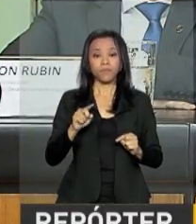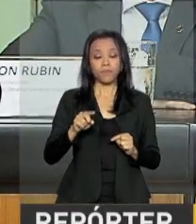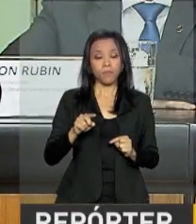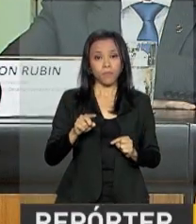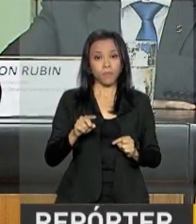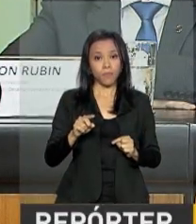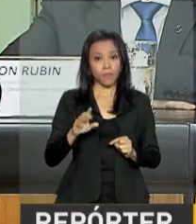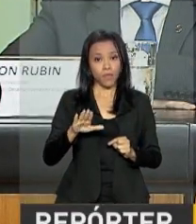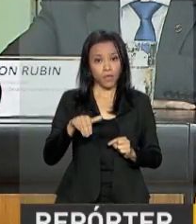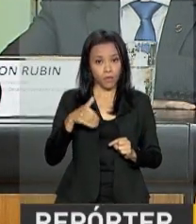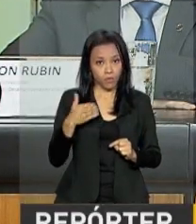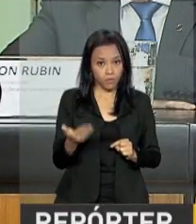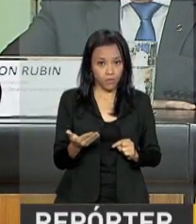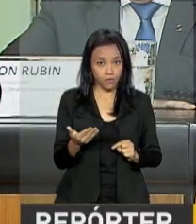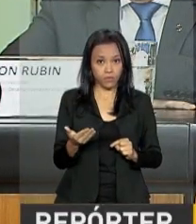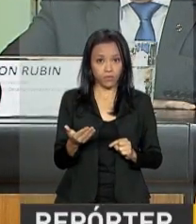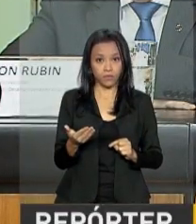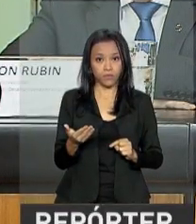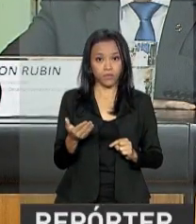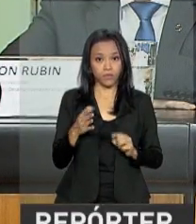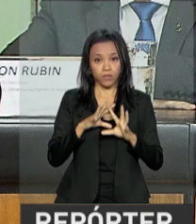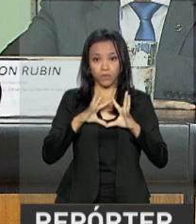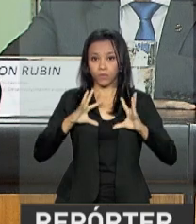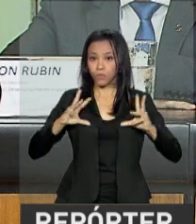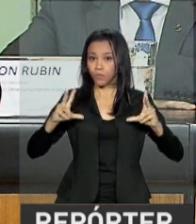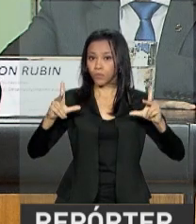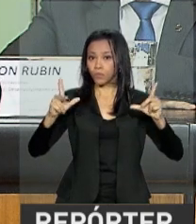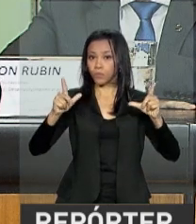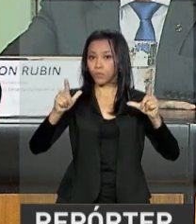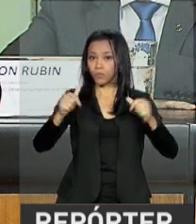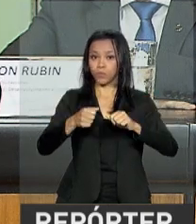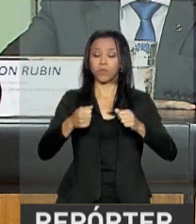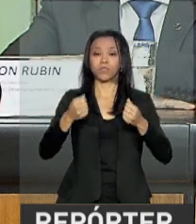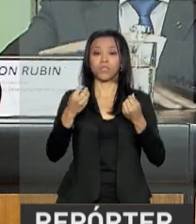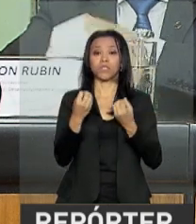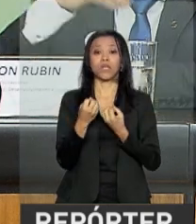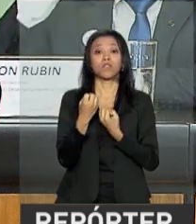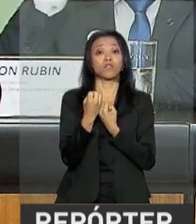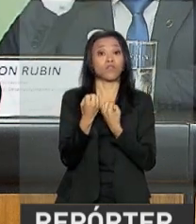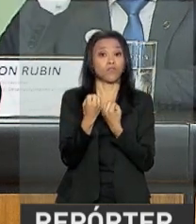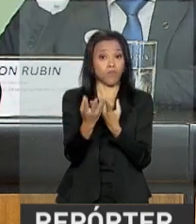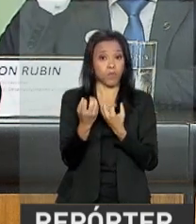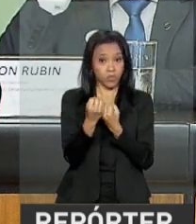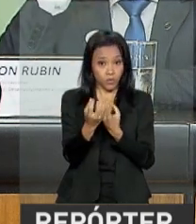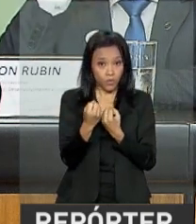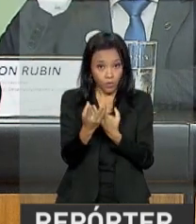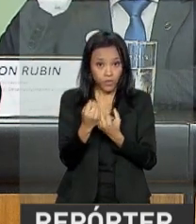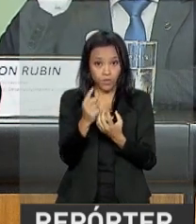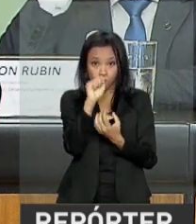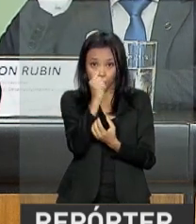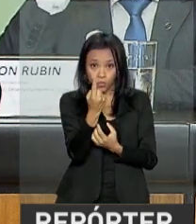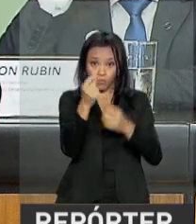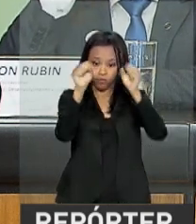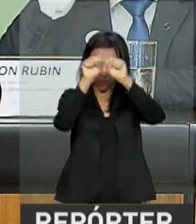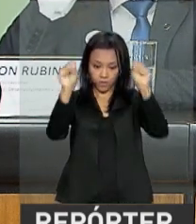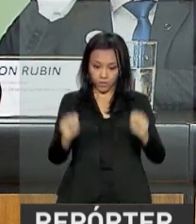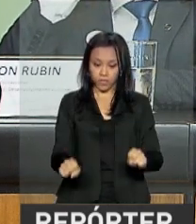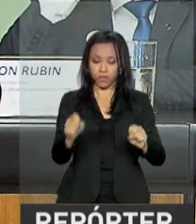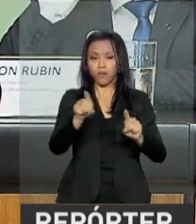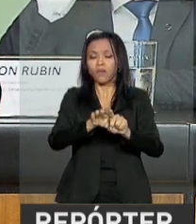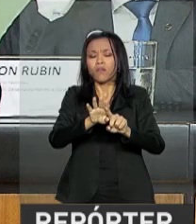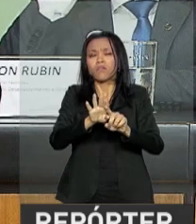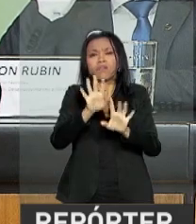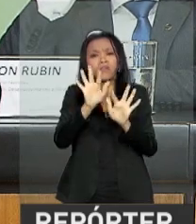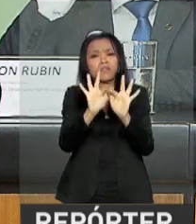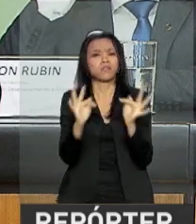foi um erro grave já concentra num único lugar a missa fazendo uma simples ea guiana